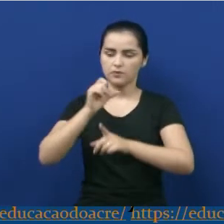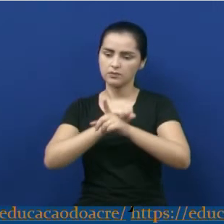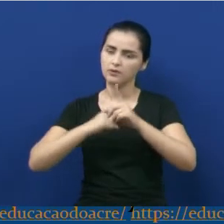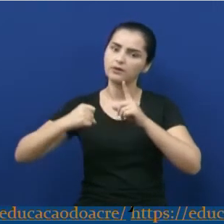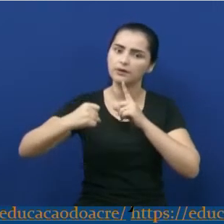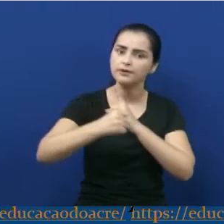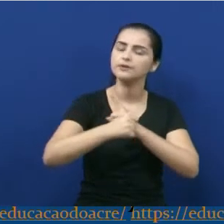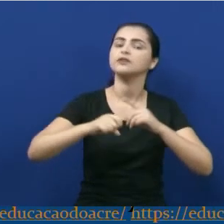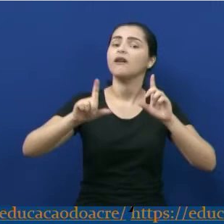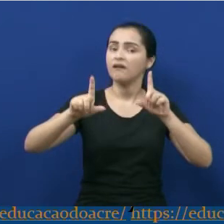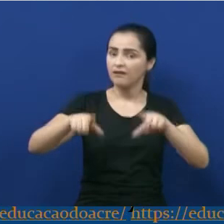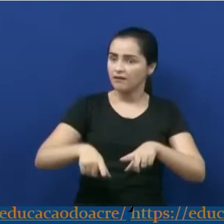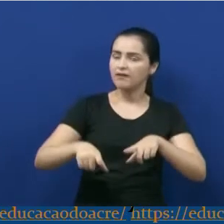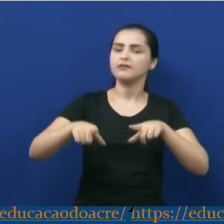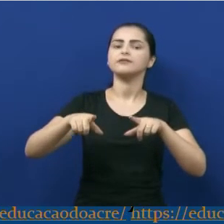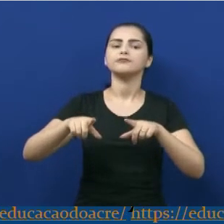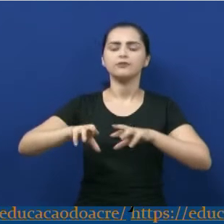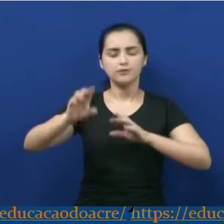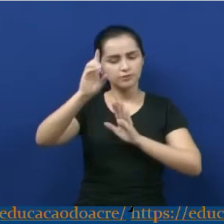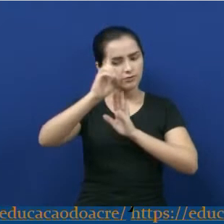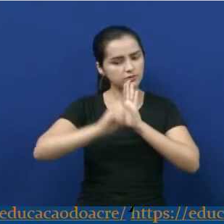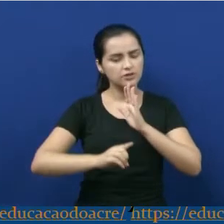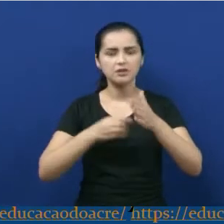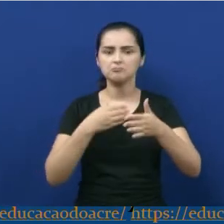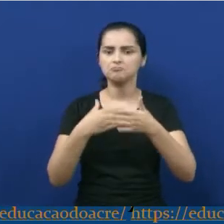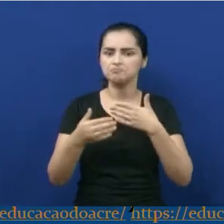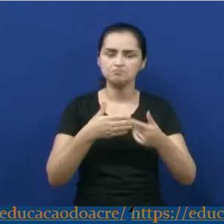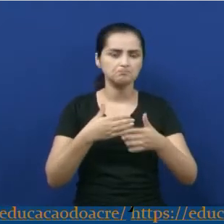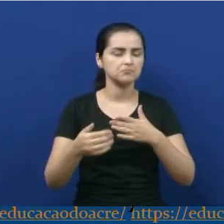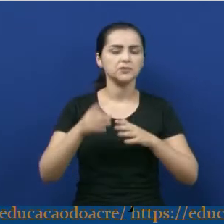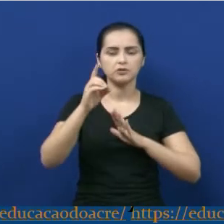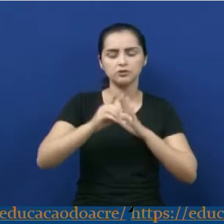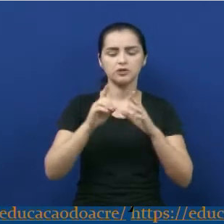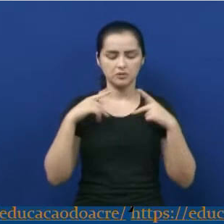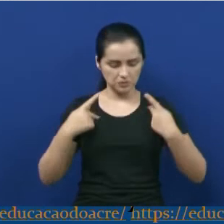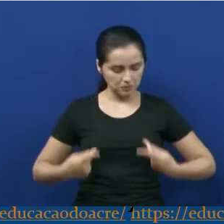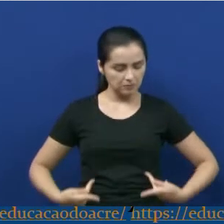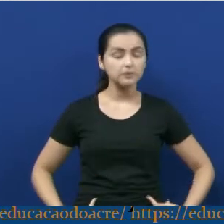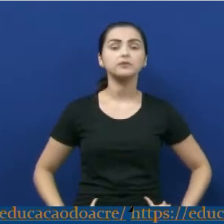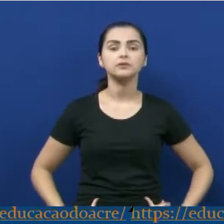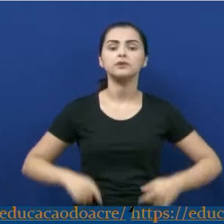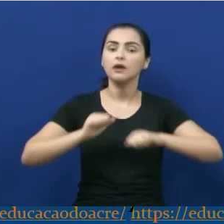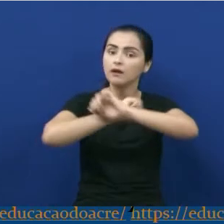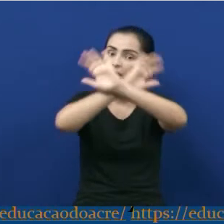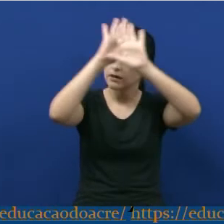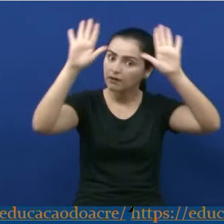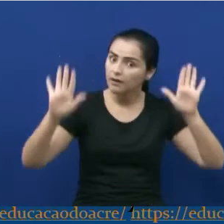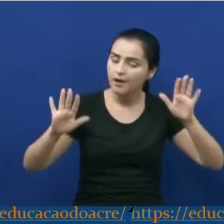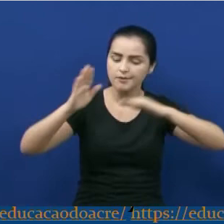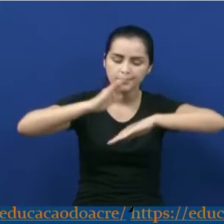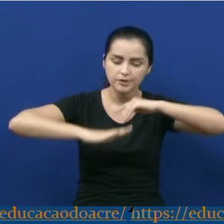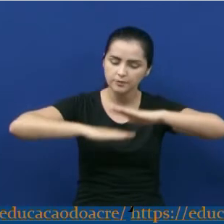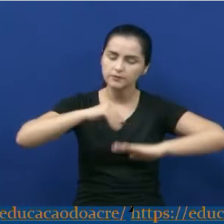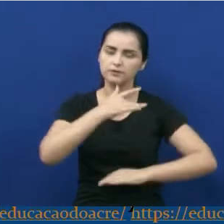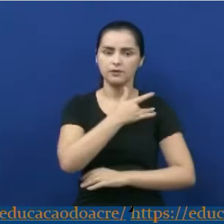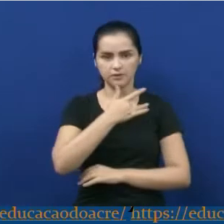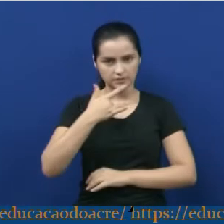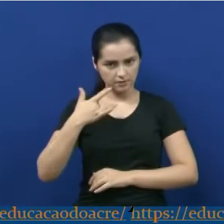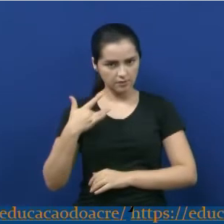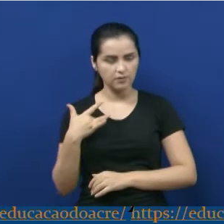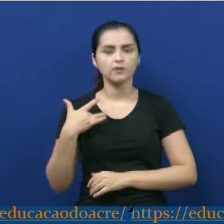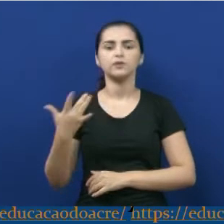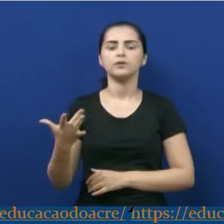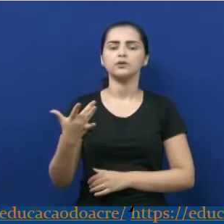e que isso não viola em Pontes e alguns direitos humanos e fica claro que serão os profissionais de saúde